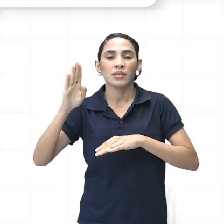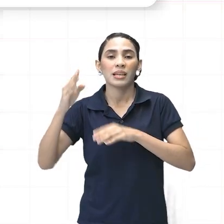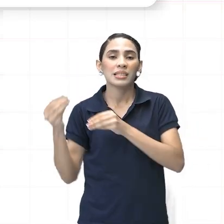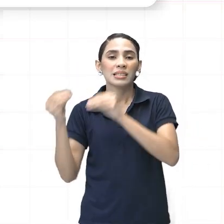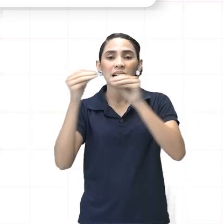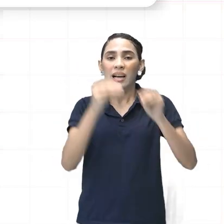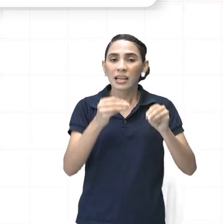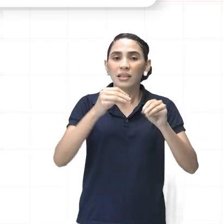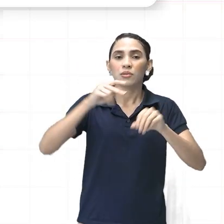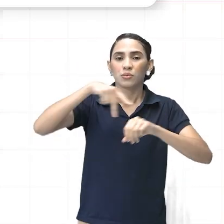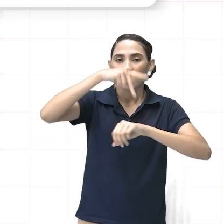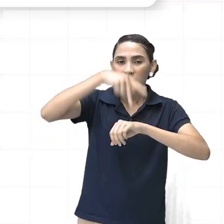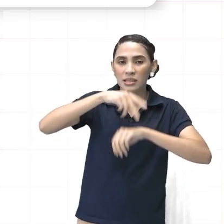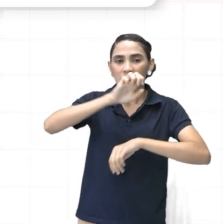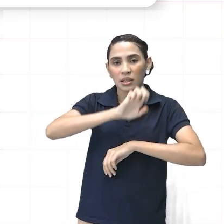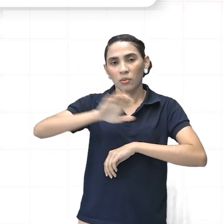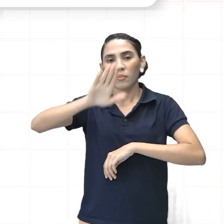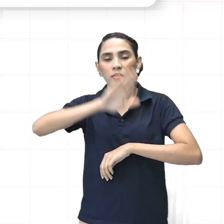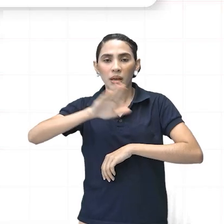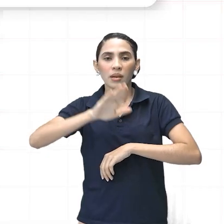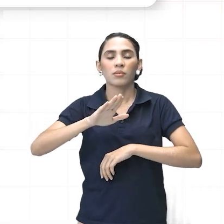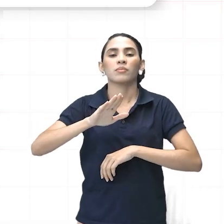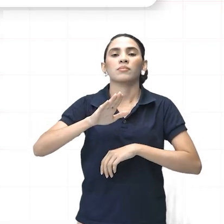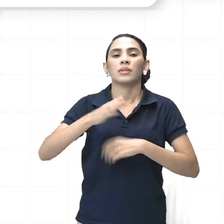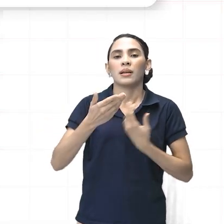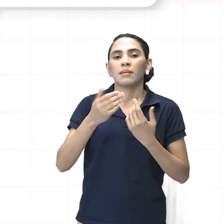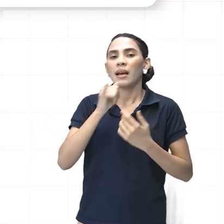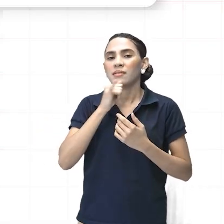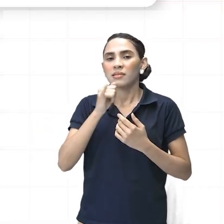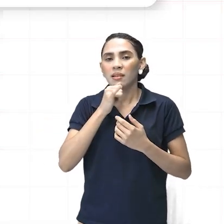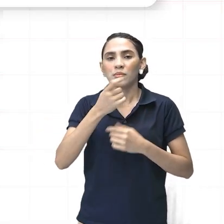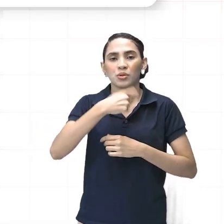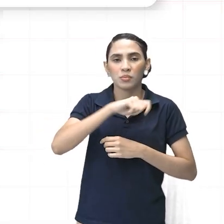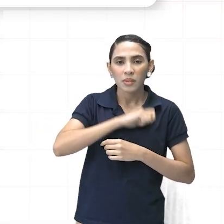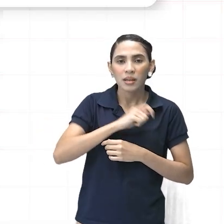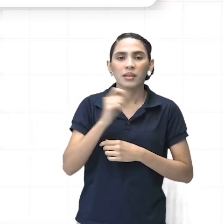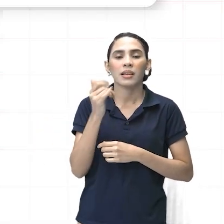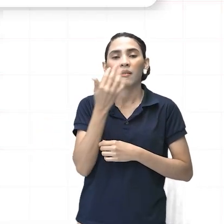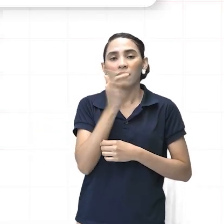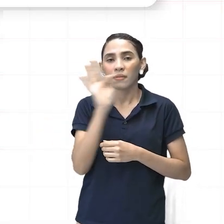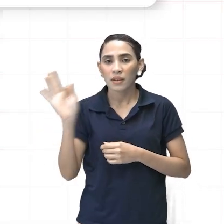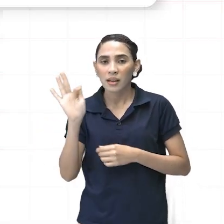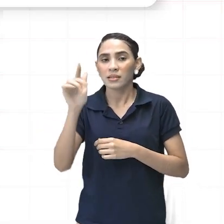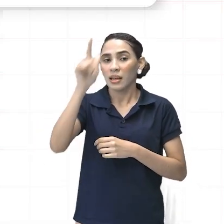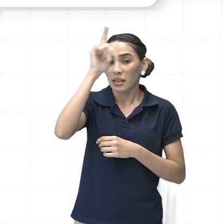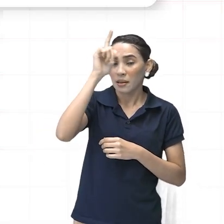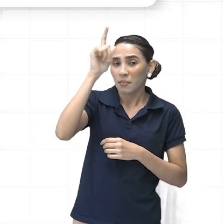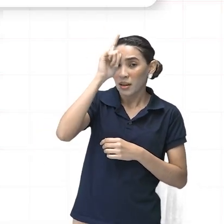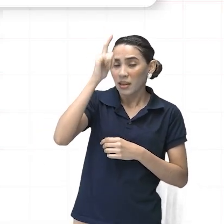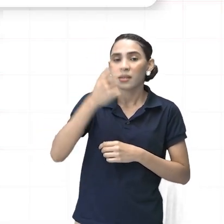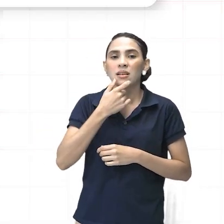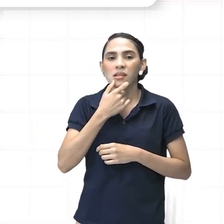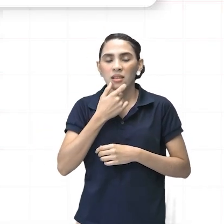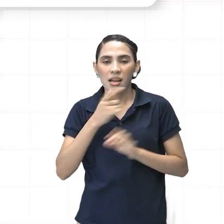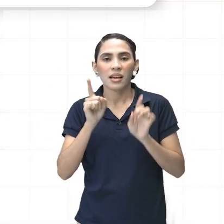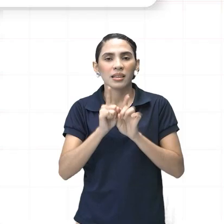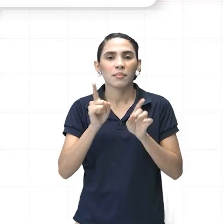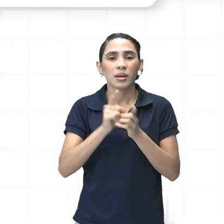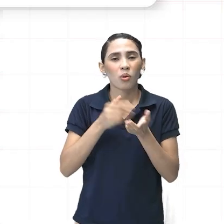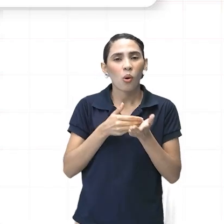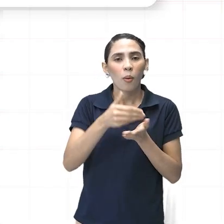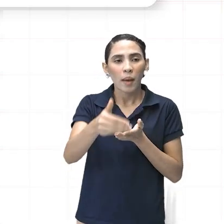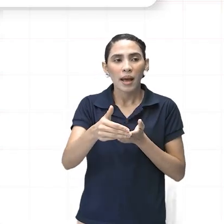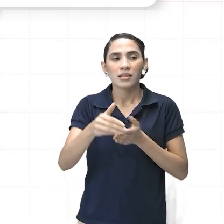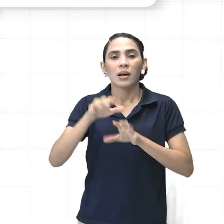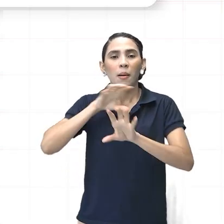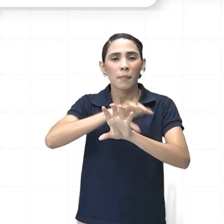da Espanha, Portugal, Inglaterra, França, Alemanha. Eles começam a ir para